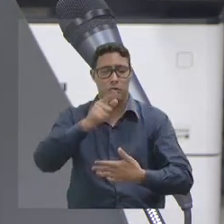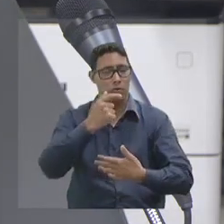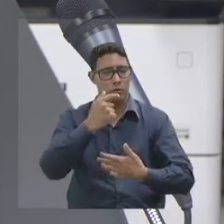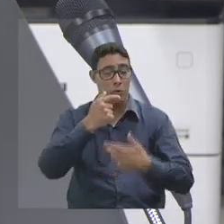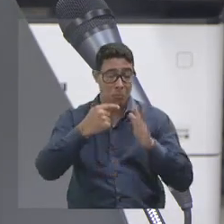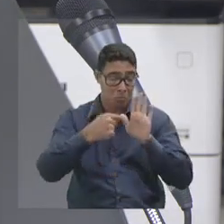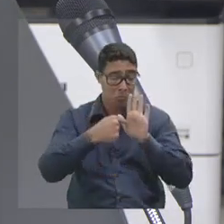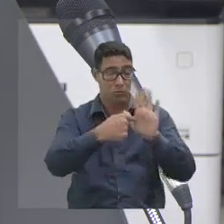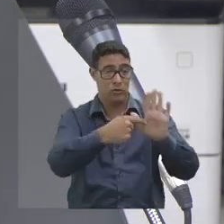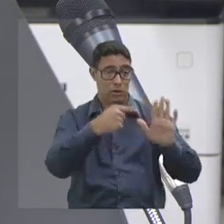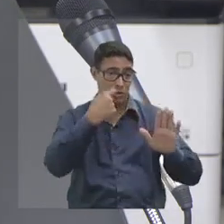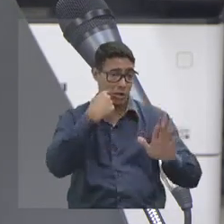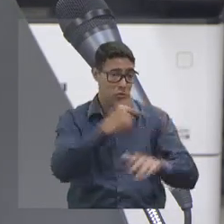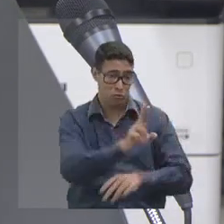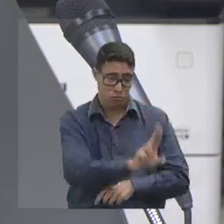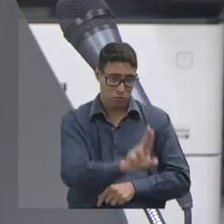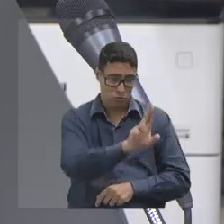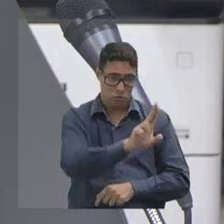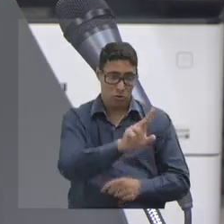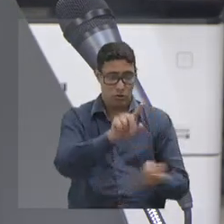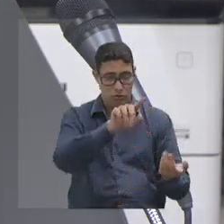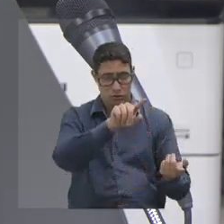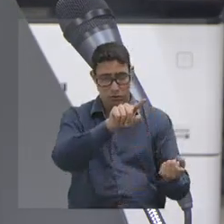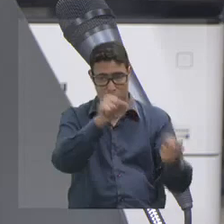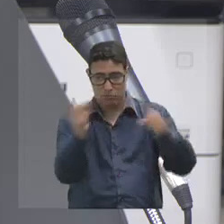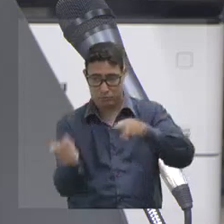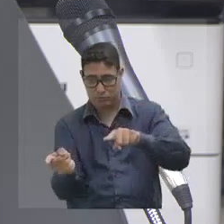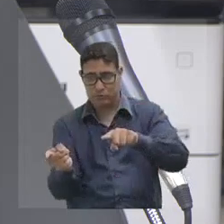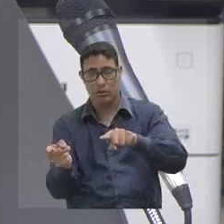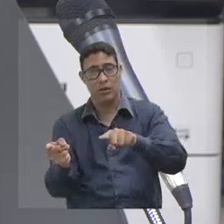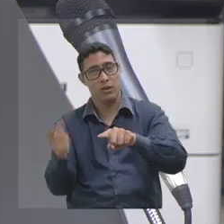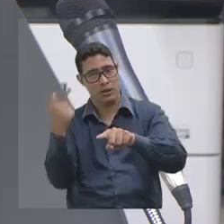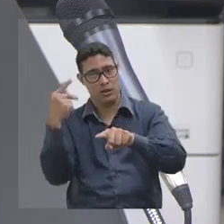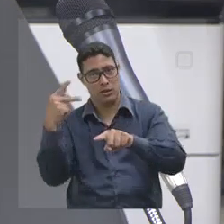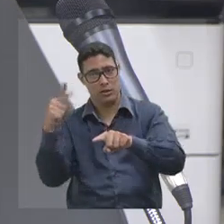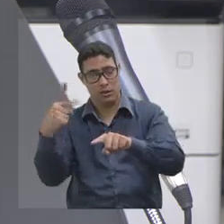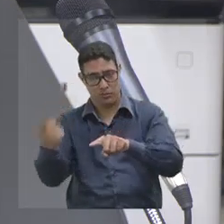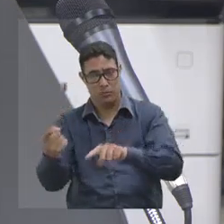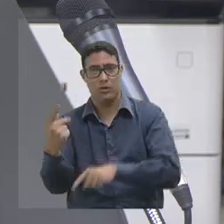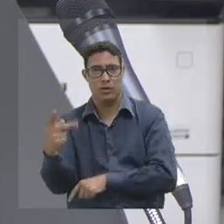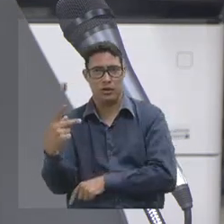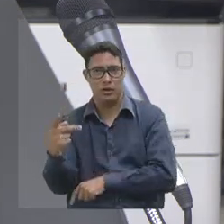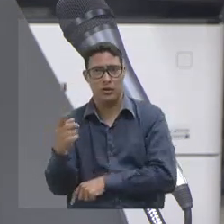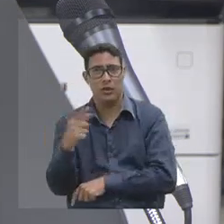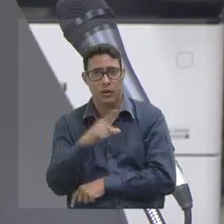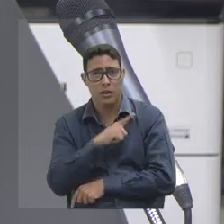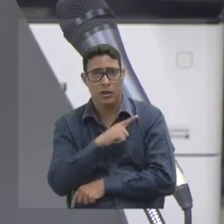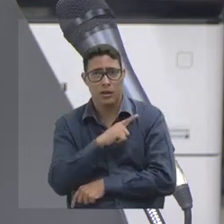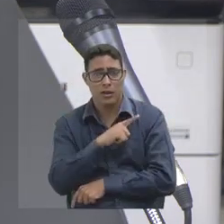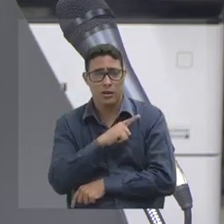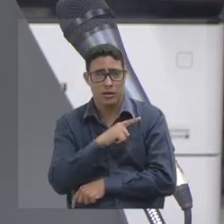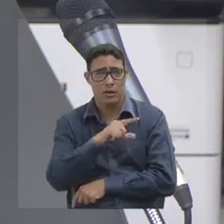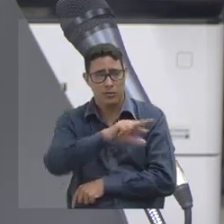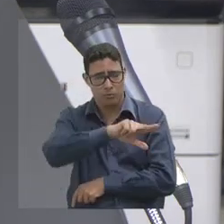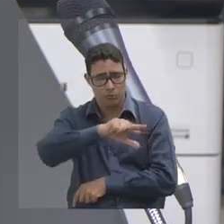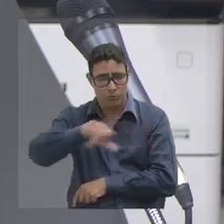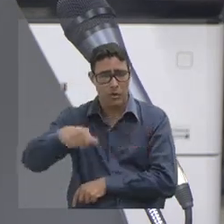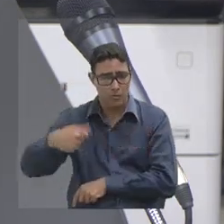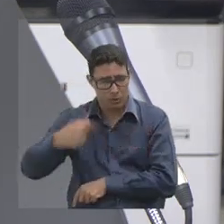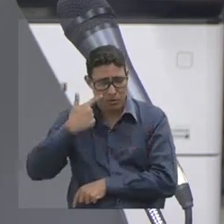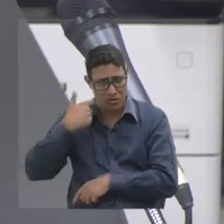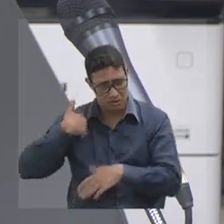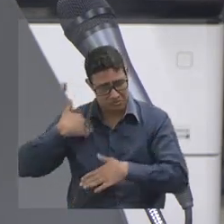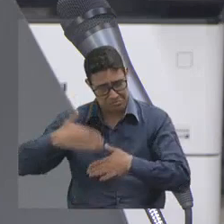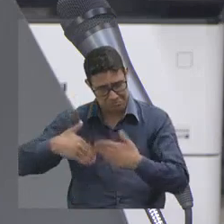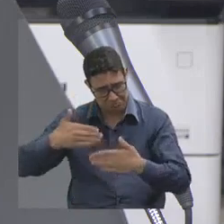fazer ele ranchos de pousadas precisamos avançar nessa